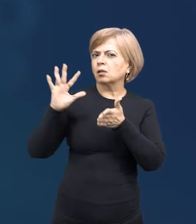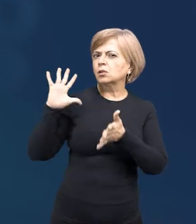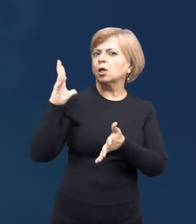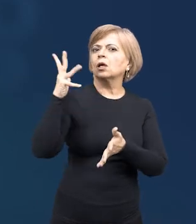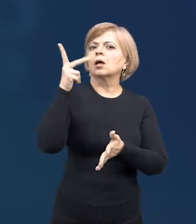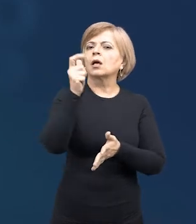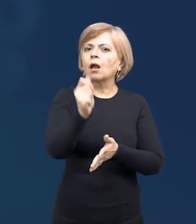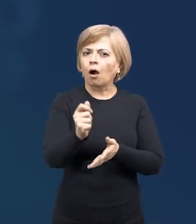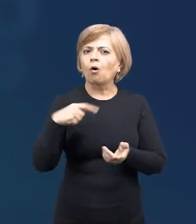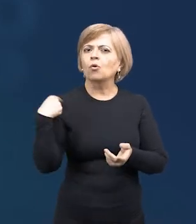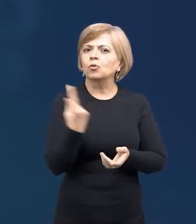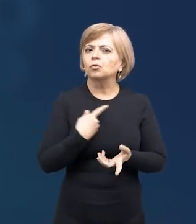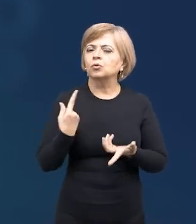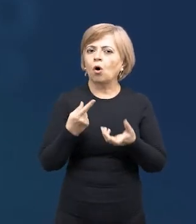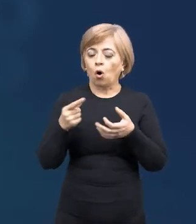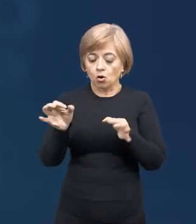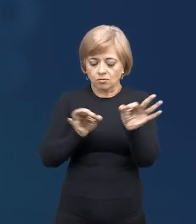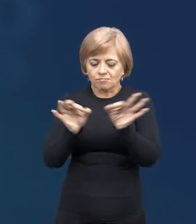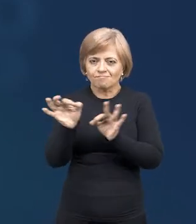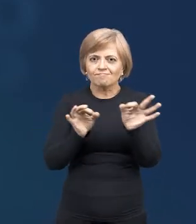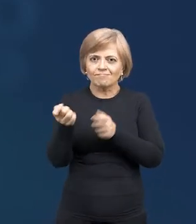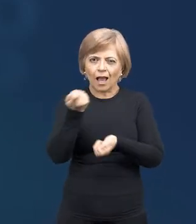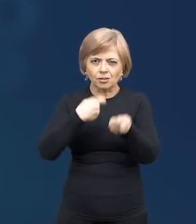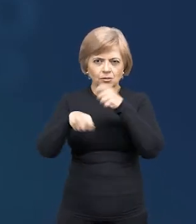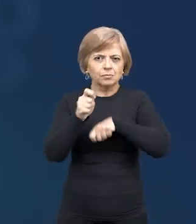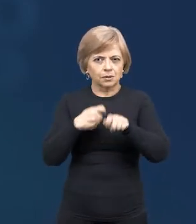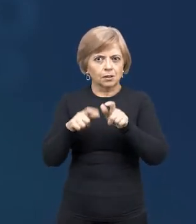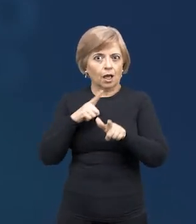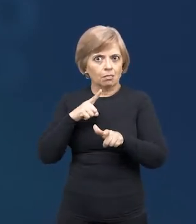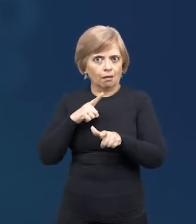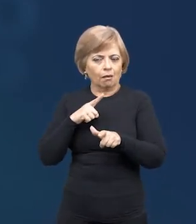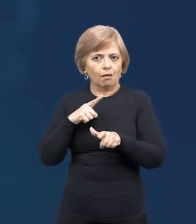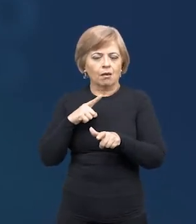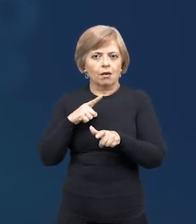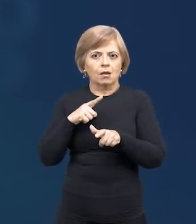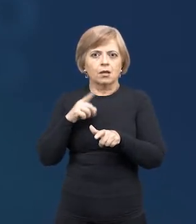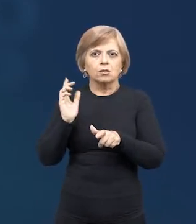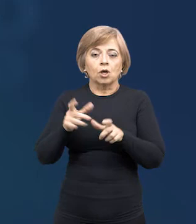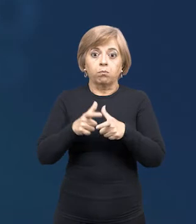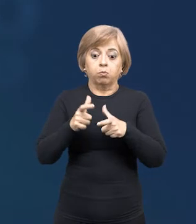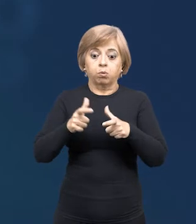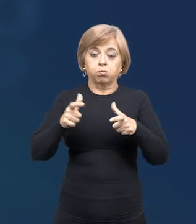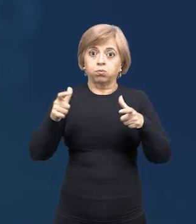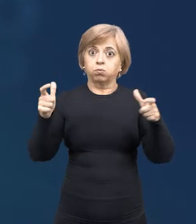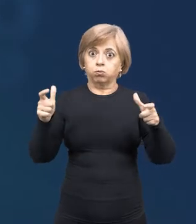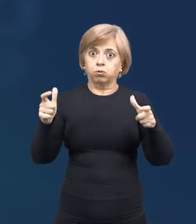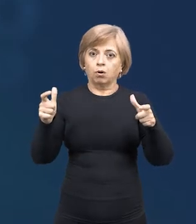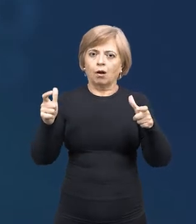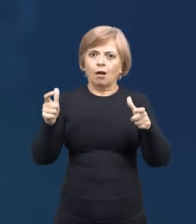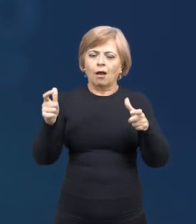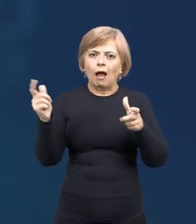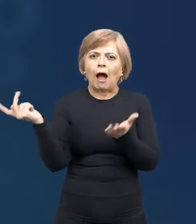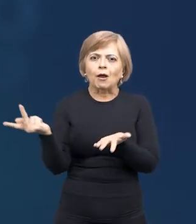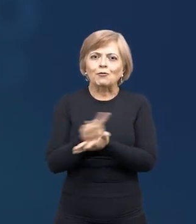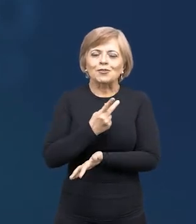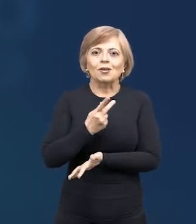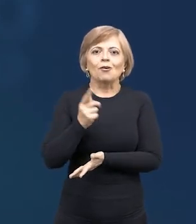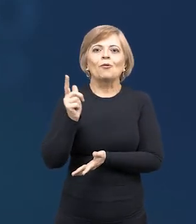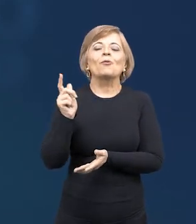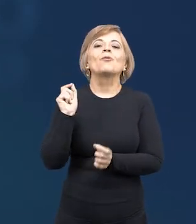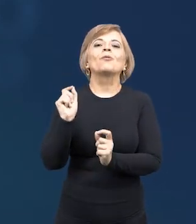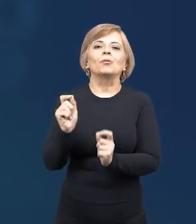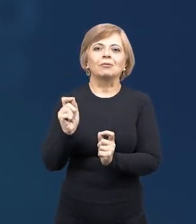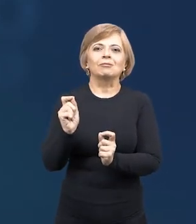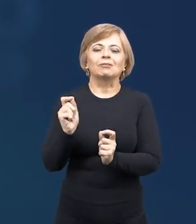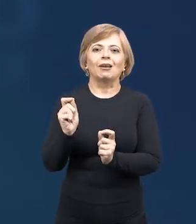órgãos administrativos, houve uma grande expansão no período do sistema SEI, que acabou permitindo um